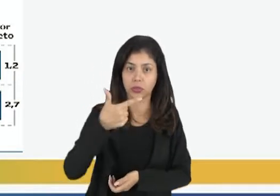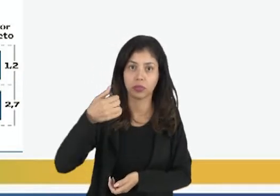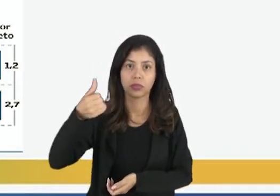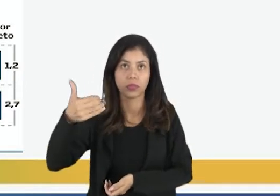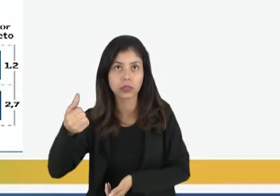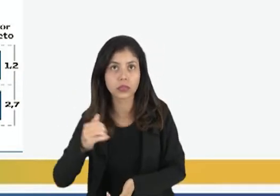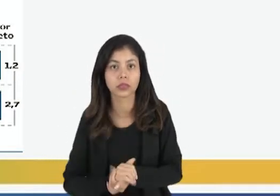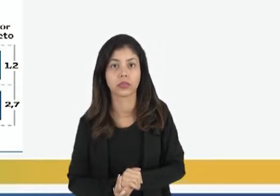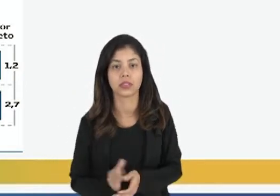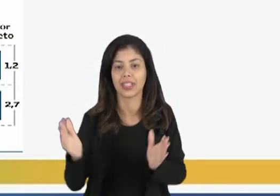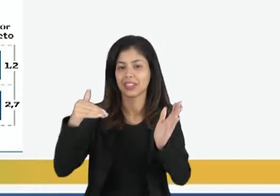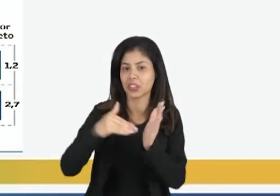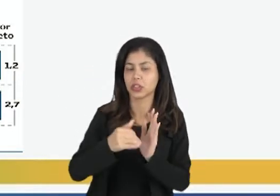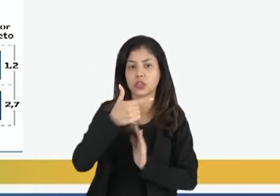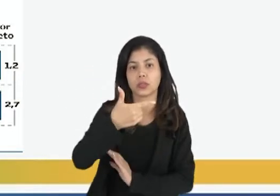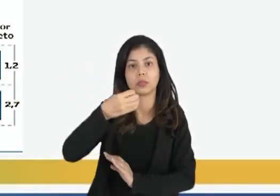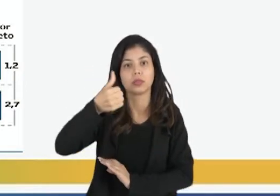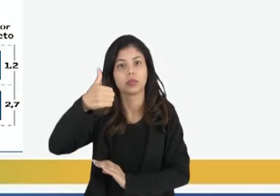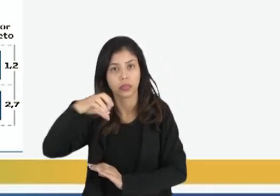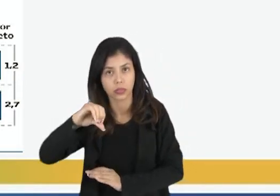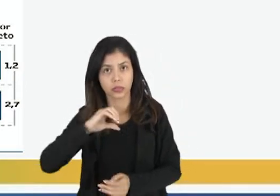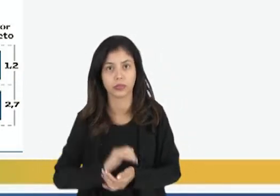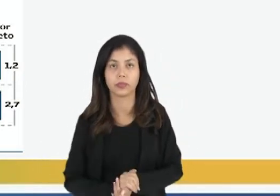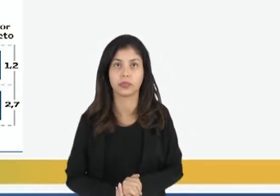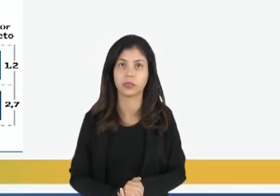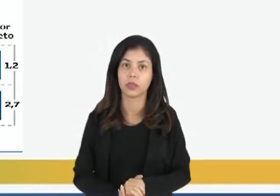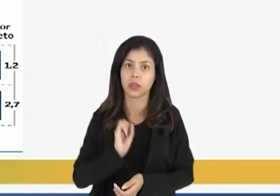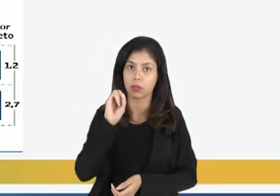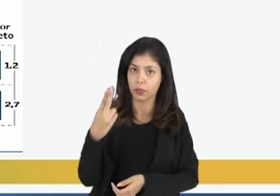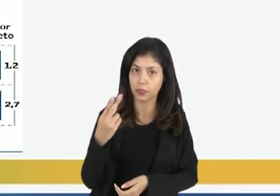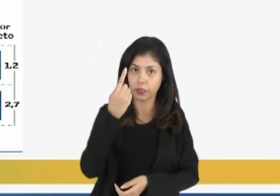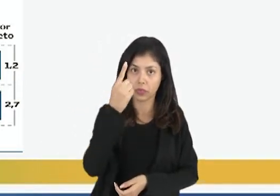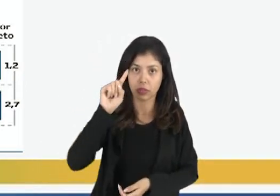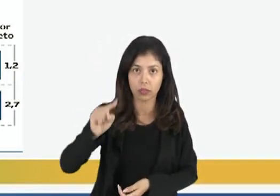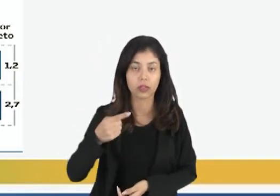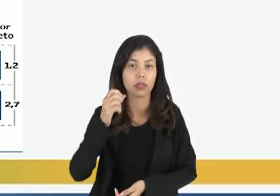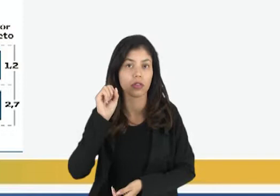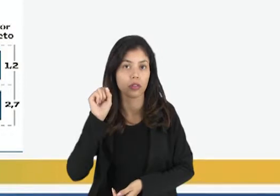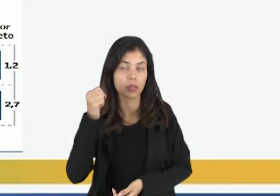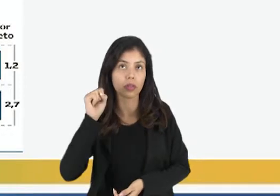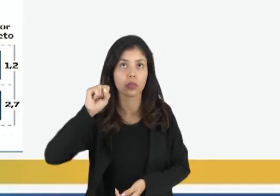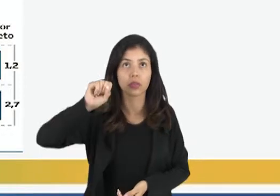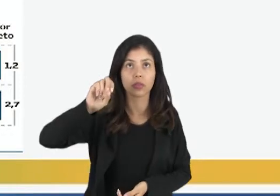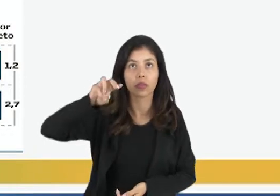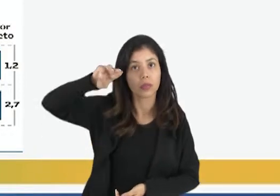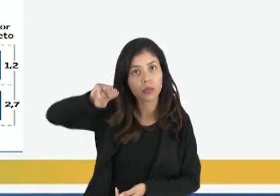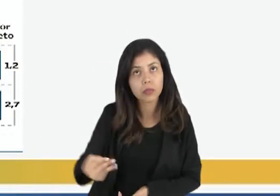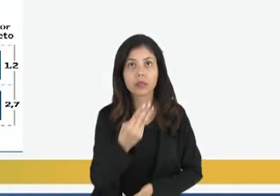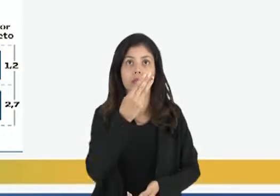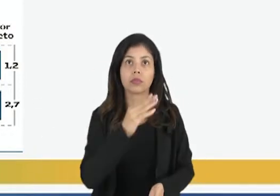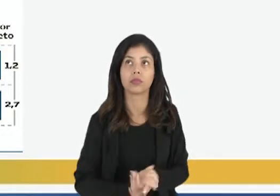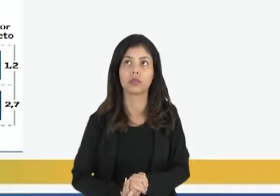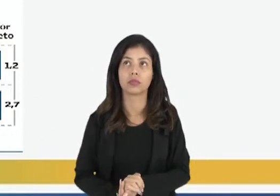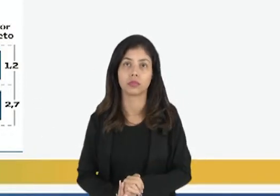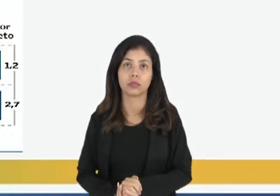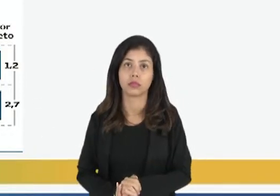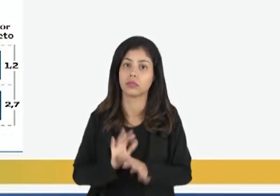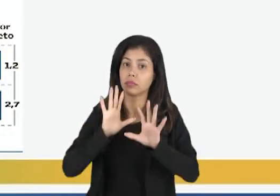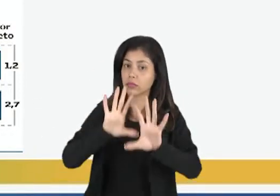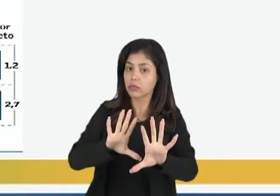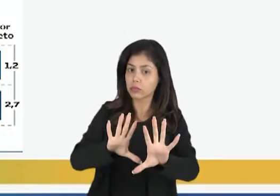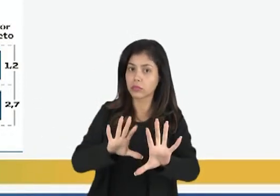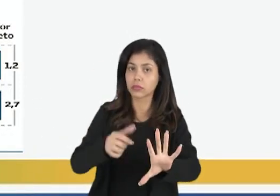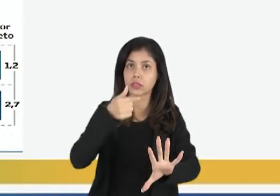a 2019. Ou 1,8 milhão de pessoas deixaram a atividade